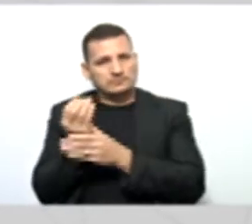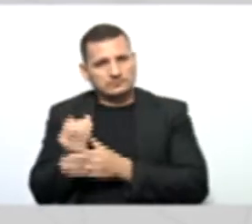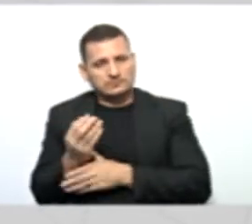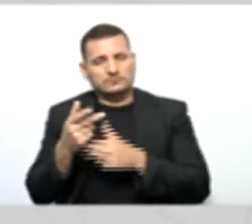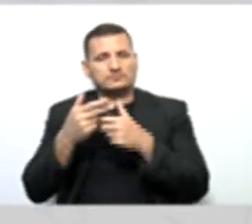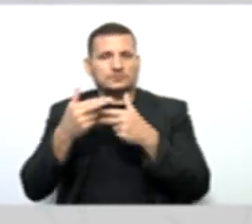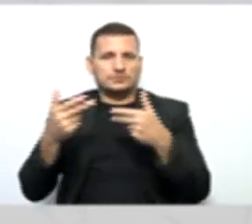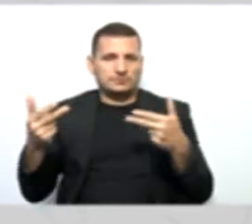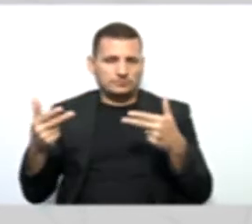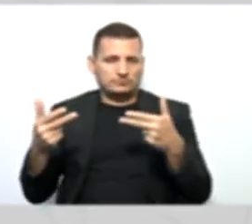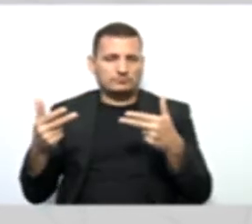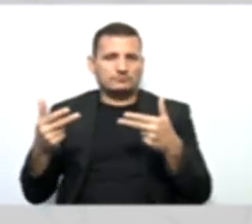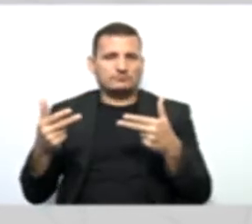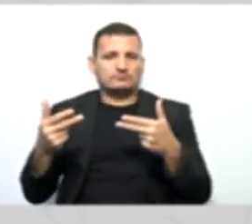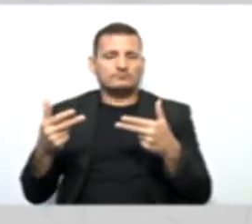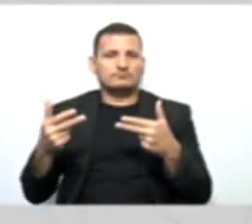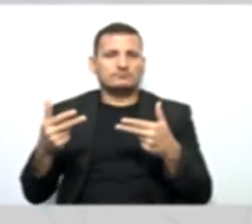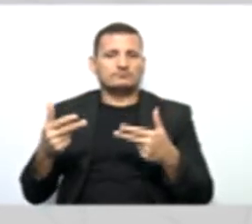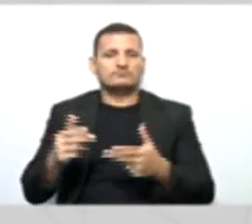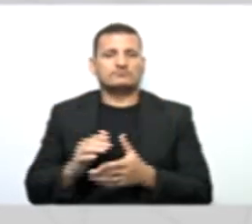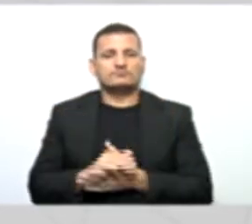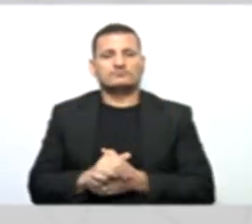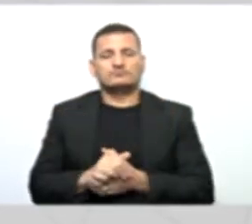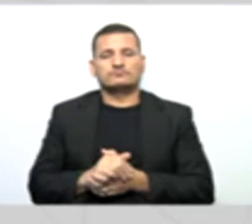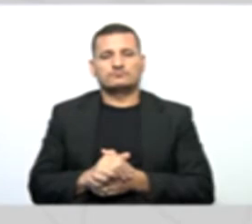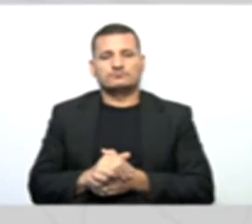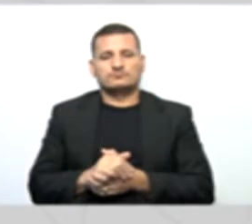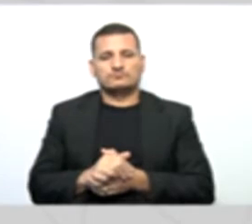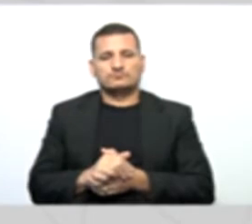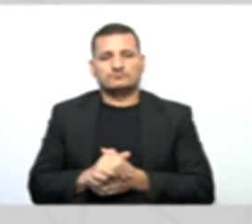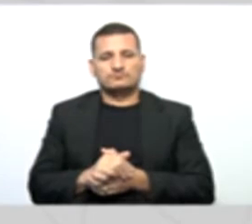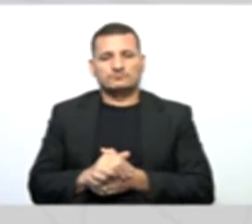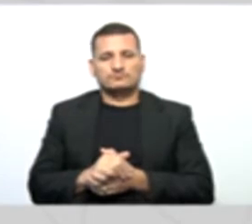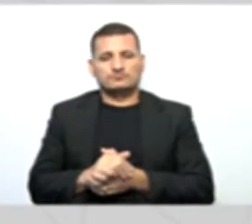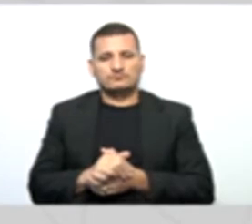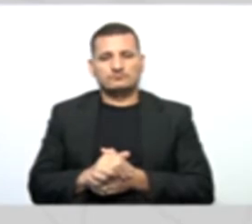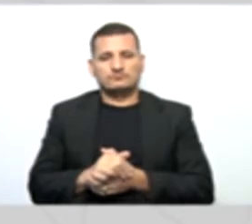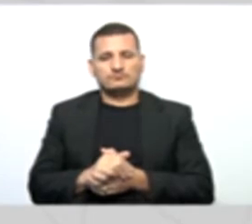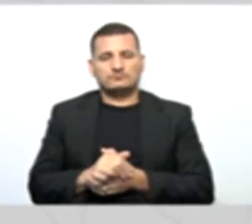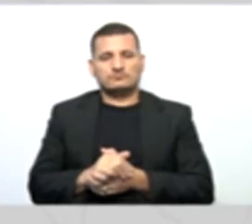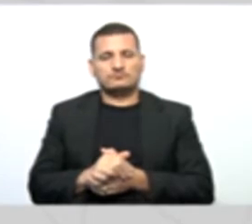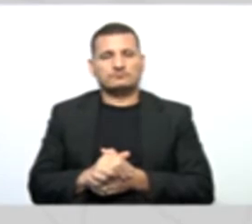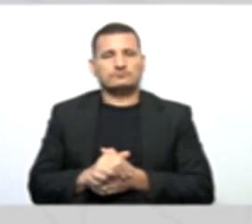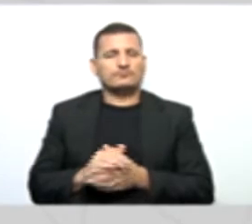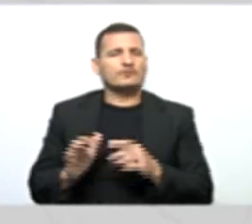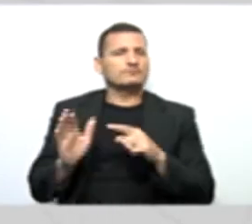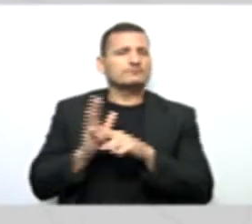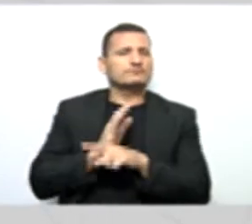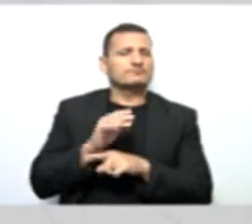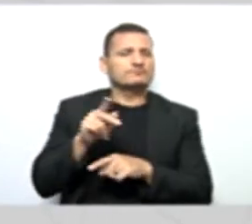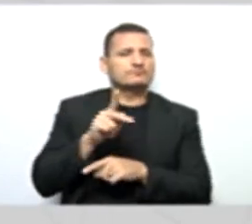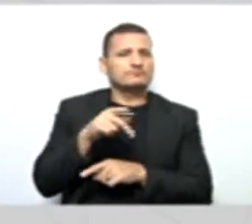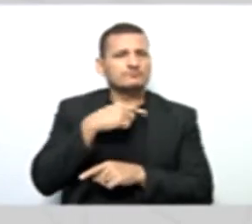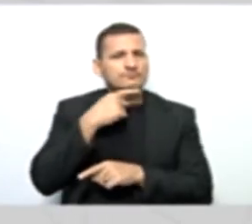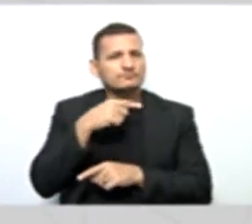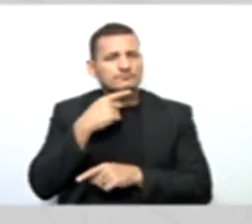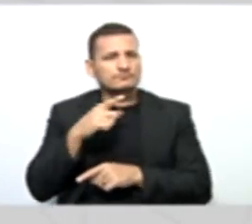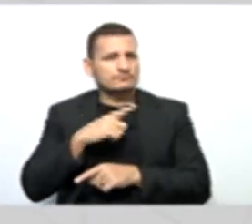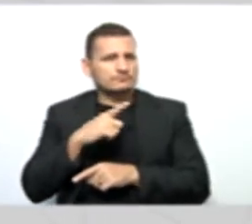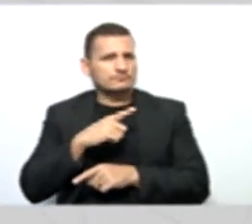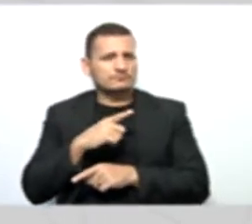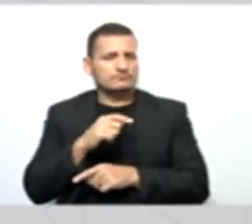objetos a partir dessa descrição genérica. Beleza? Alguma dúvida aqui, professor, sobre método construtor?